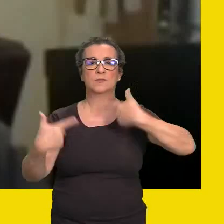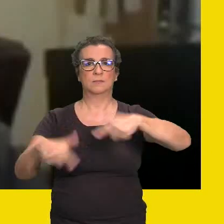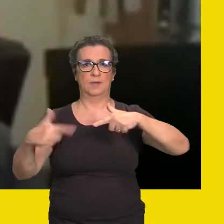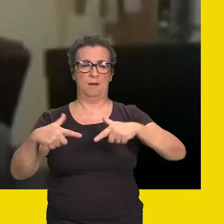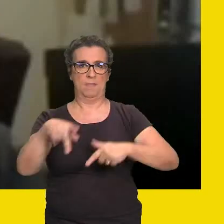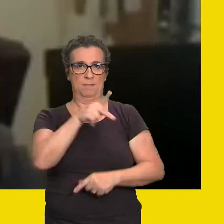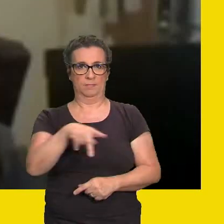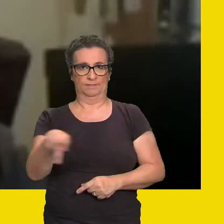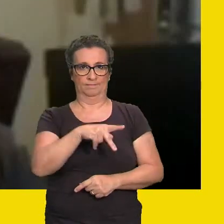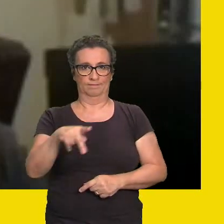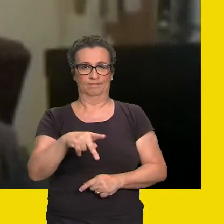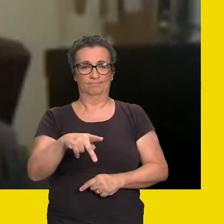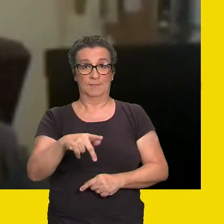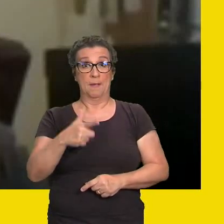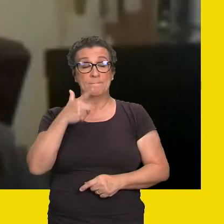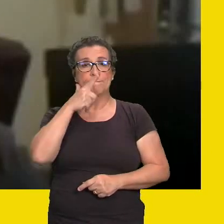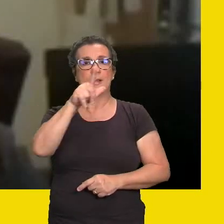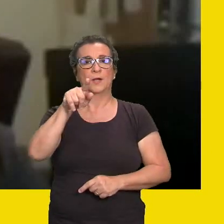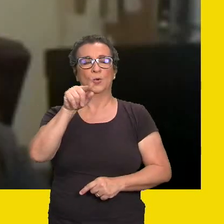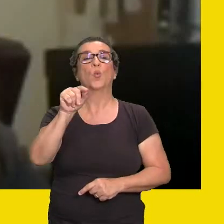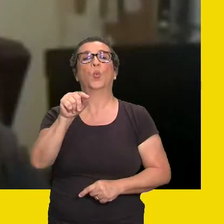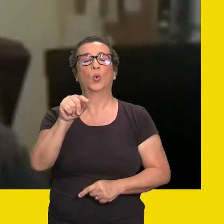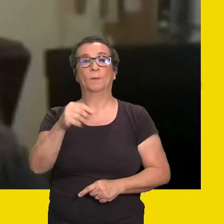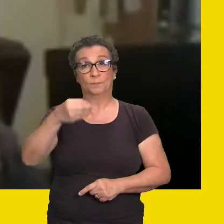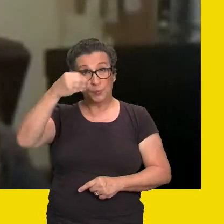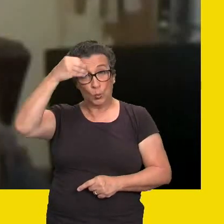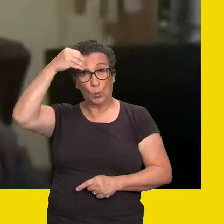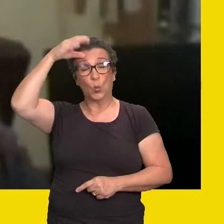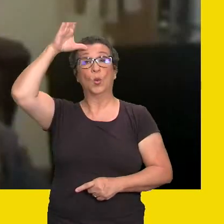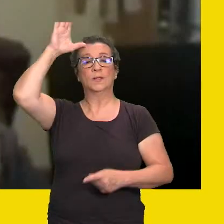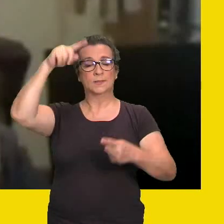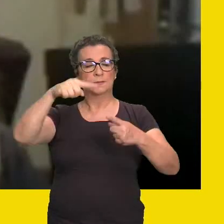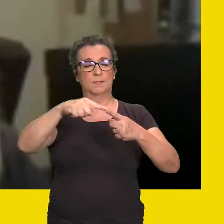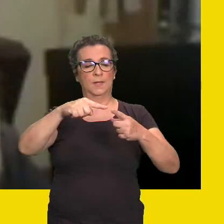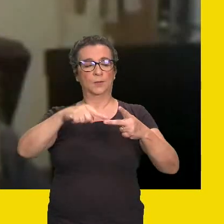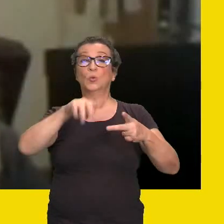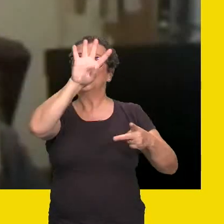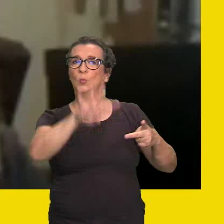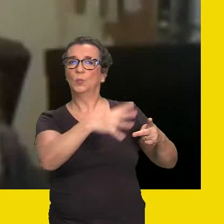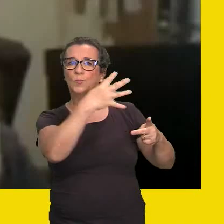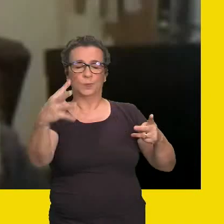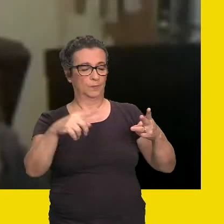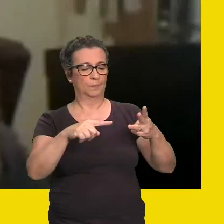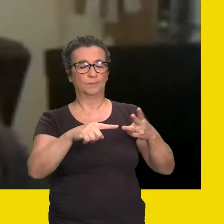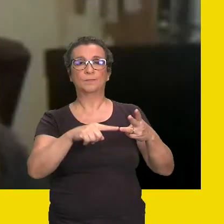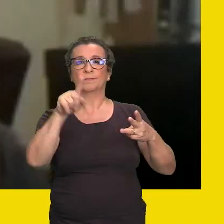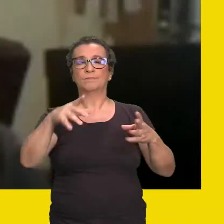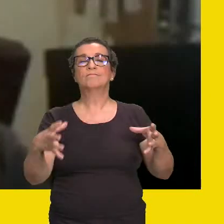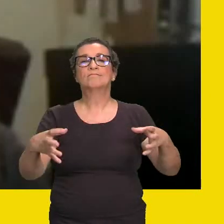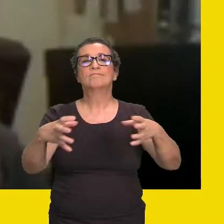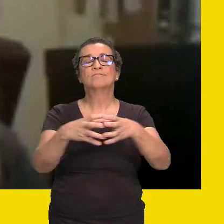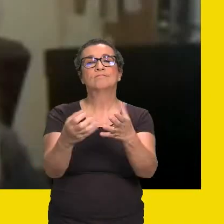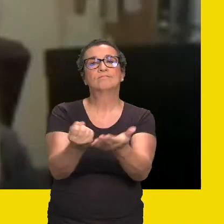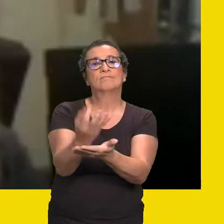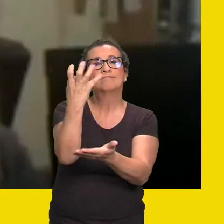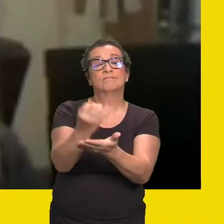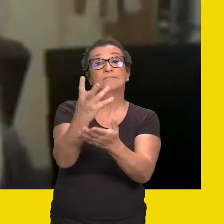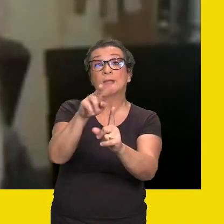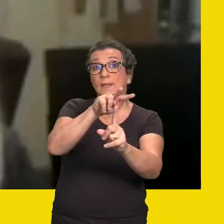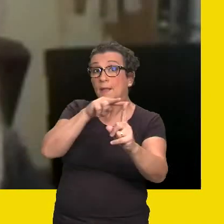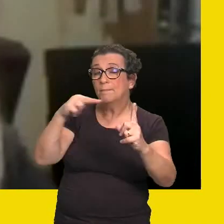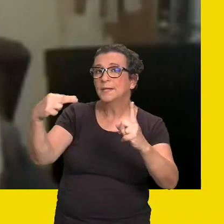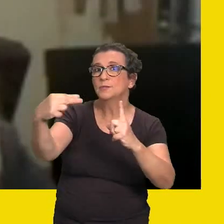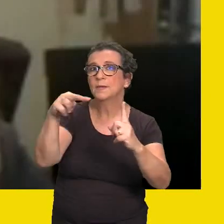a significação. Seria o conhecimento, o currículo e a prática alfabetizadora a partir da perspectiva de